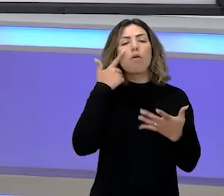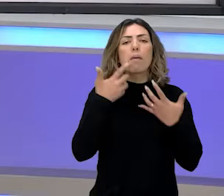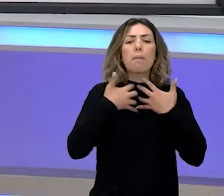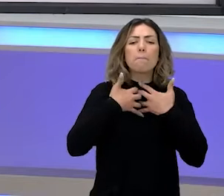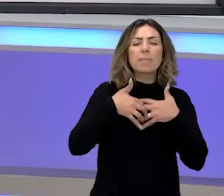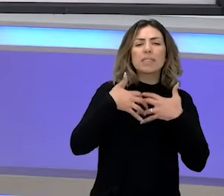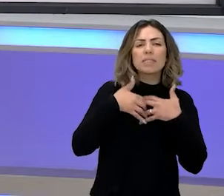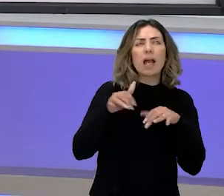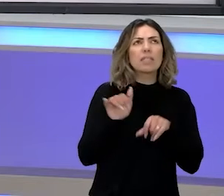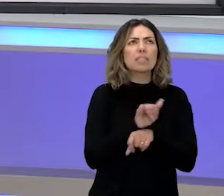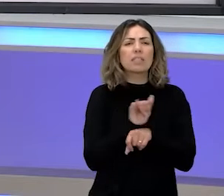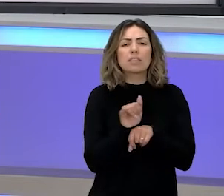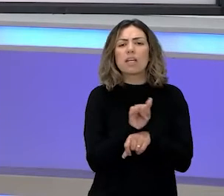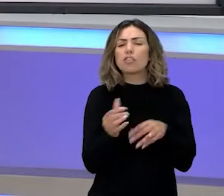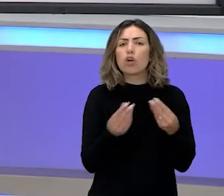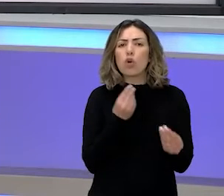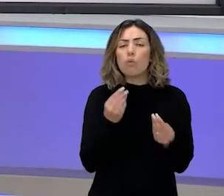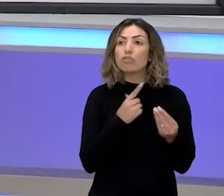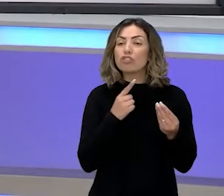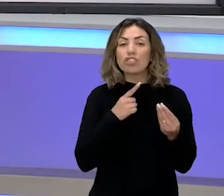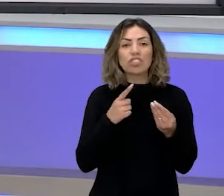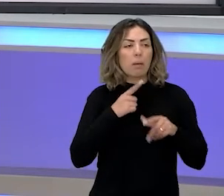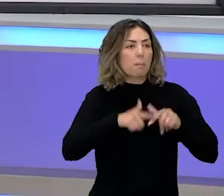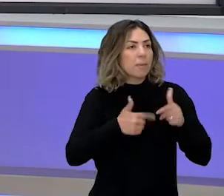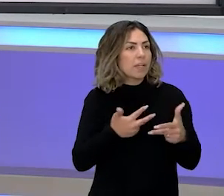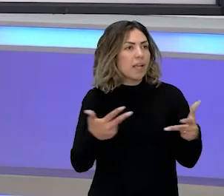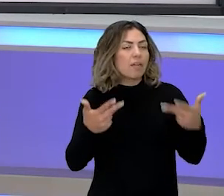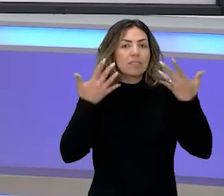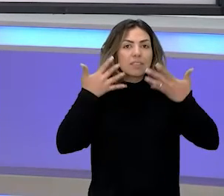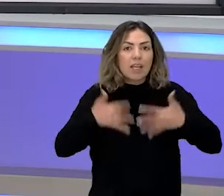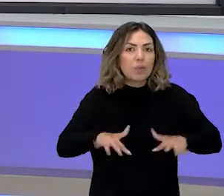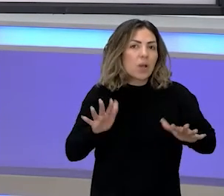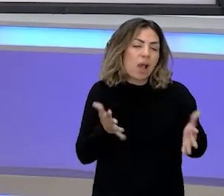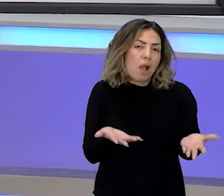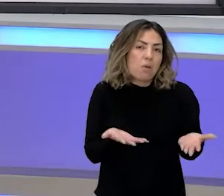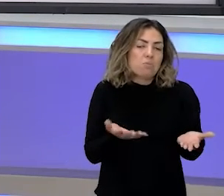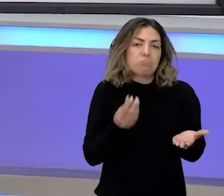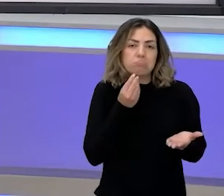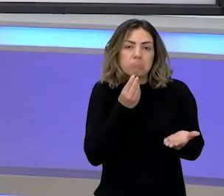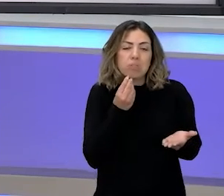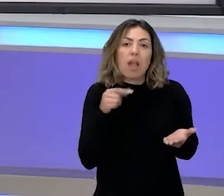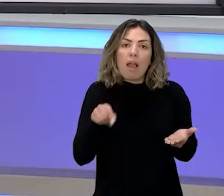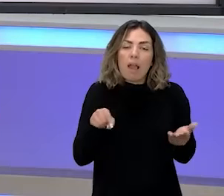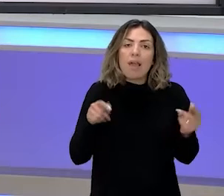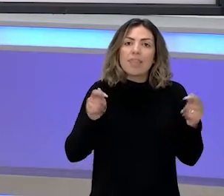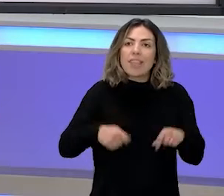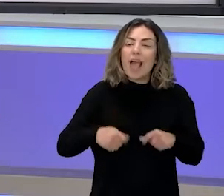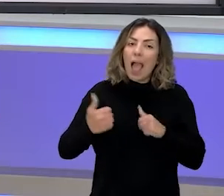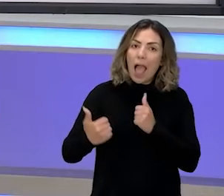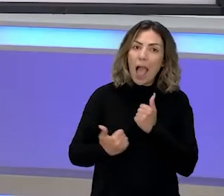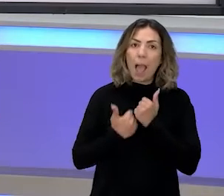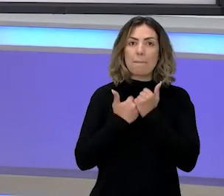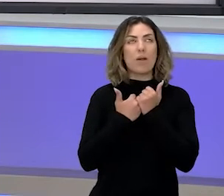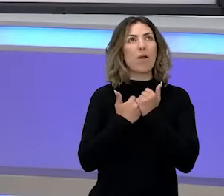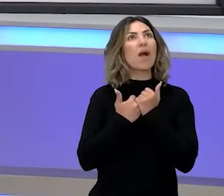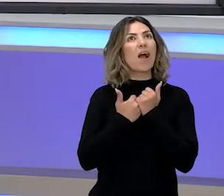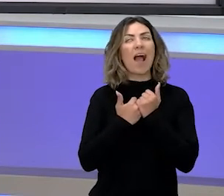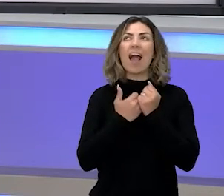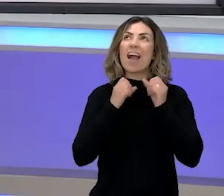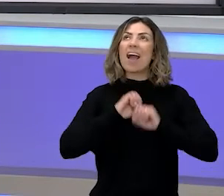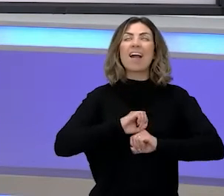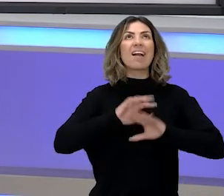coisas, alguns fenômenos naturais, uns fenômenos físicos, científicos, que talvez você possa utilizar para melhorar